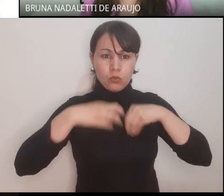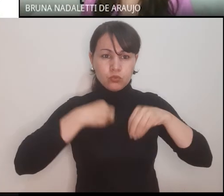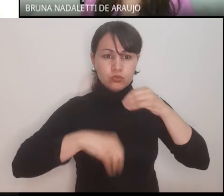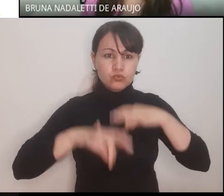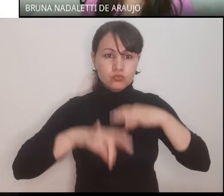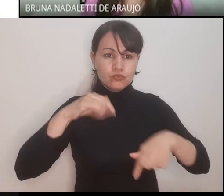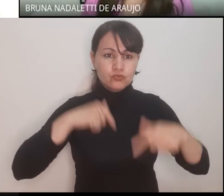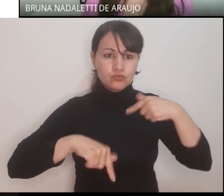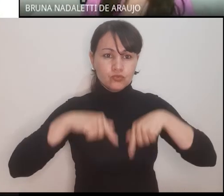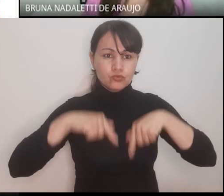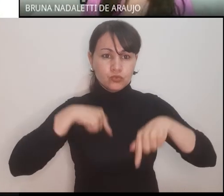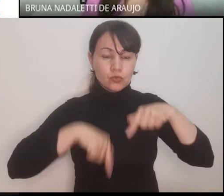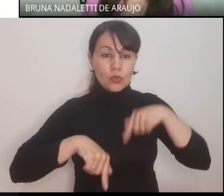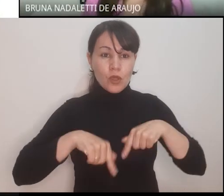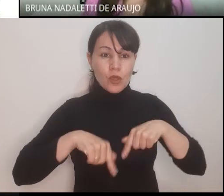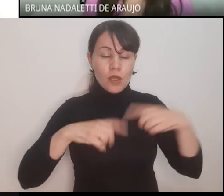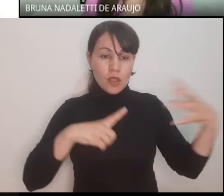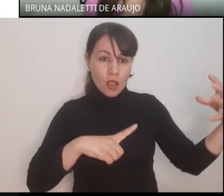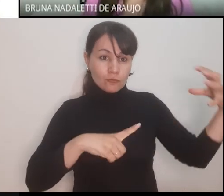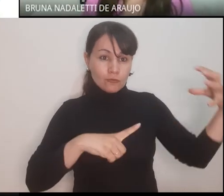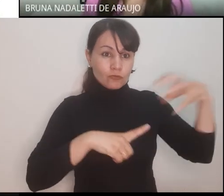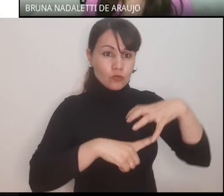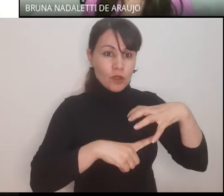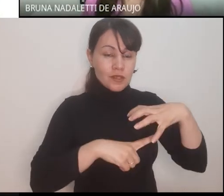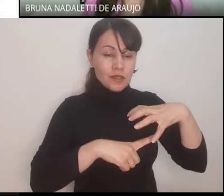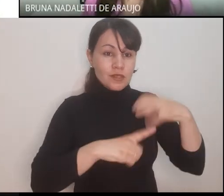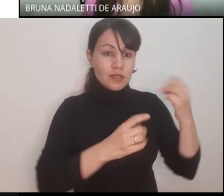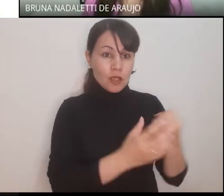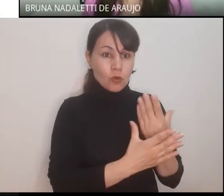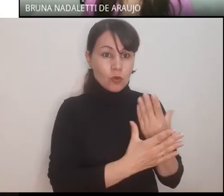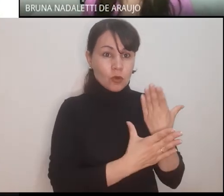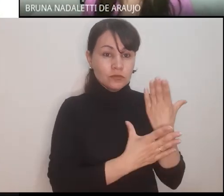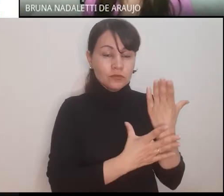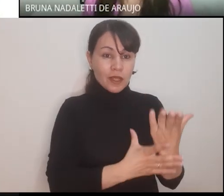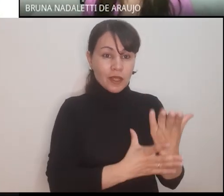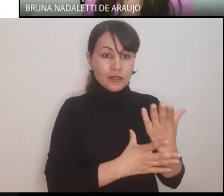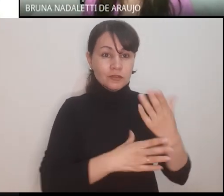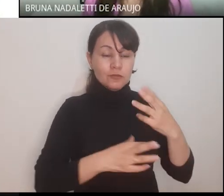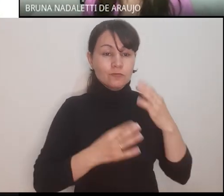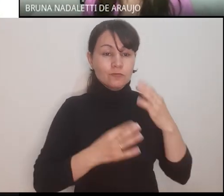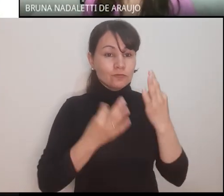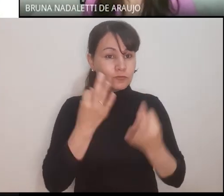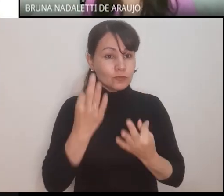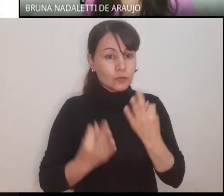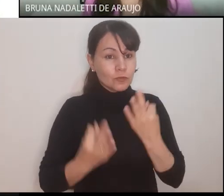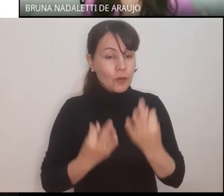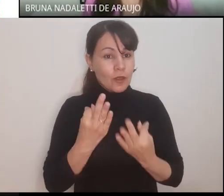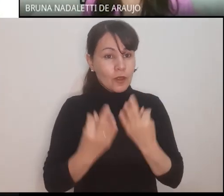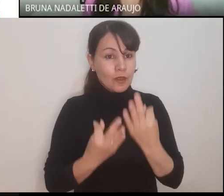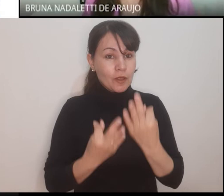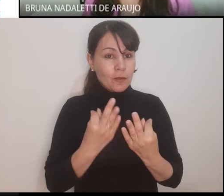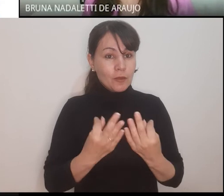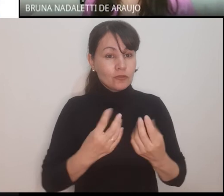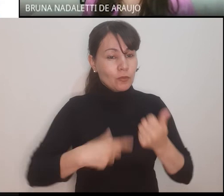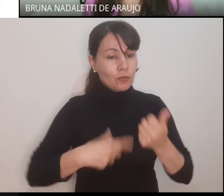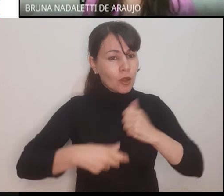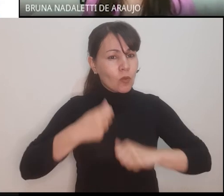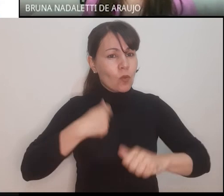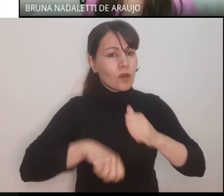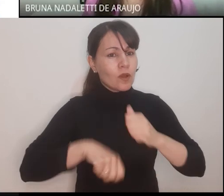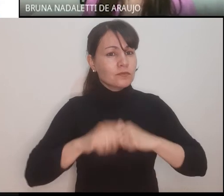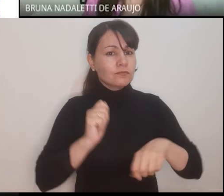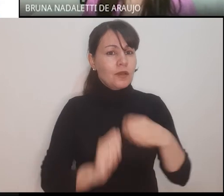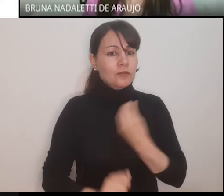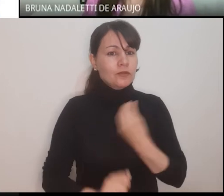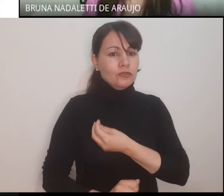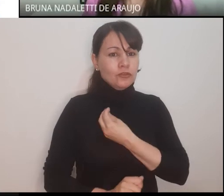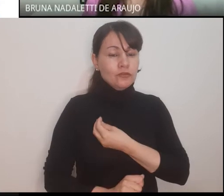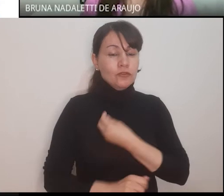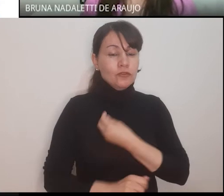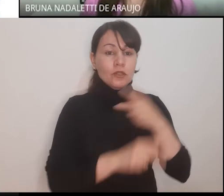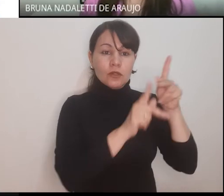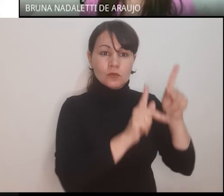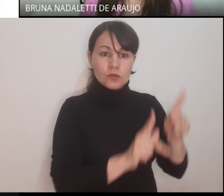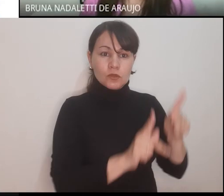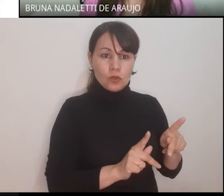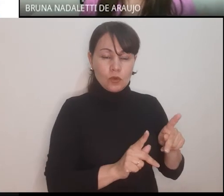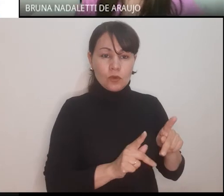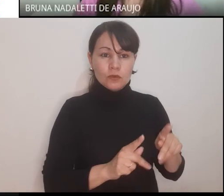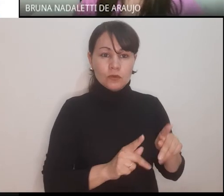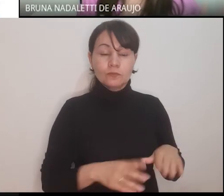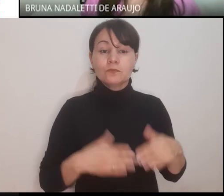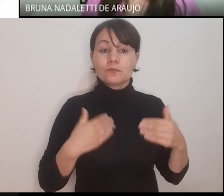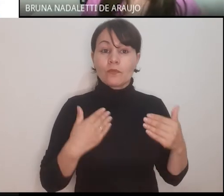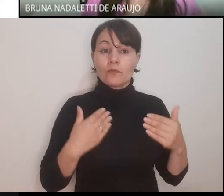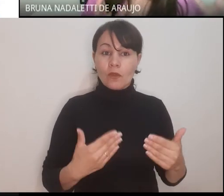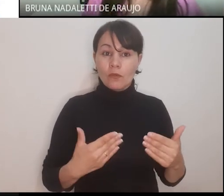e o impacto que a insuficiência renal e seu tratamento tem sobre a qualidade de vida dos pacientes. Ou